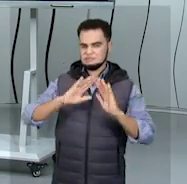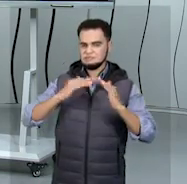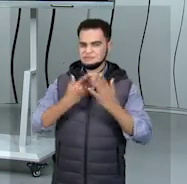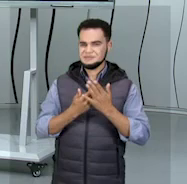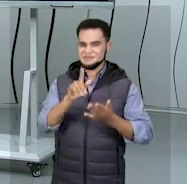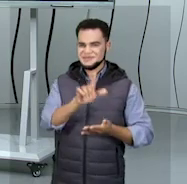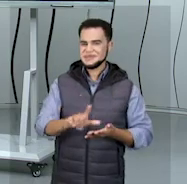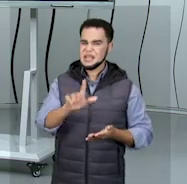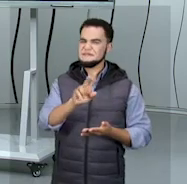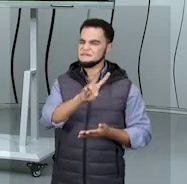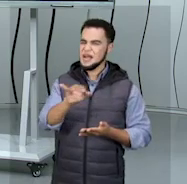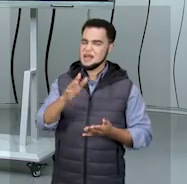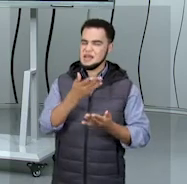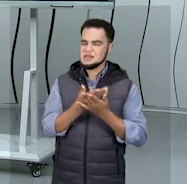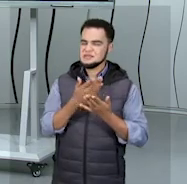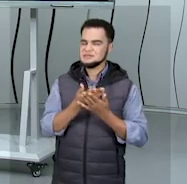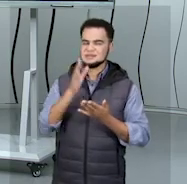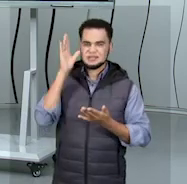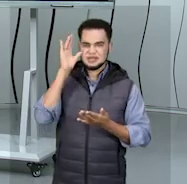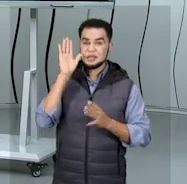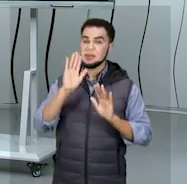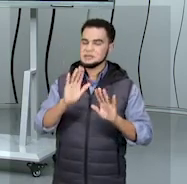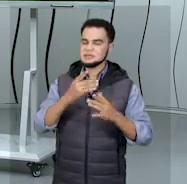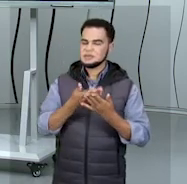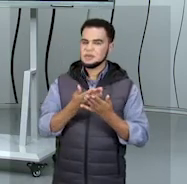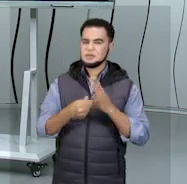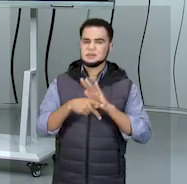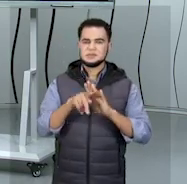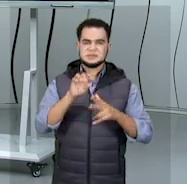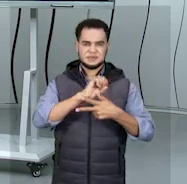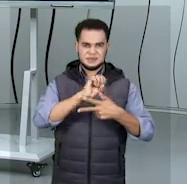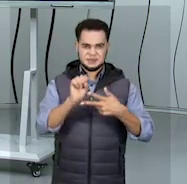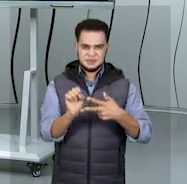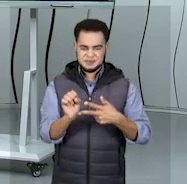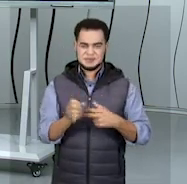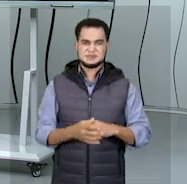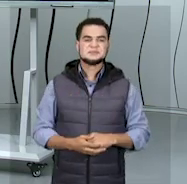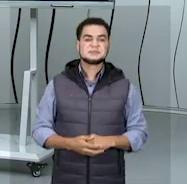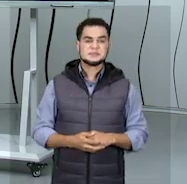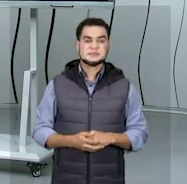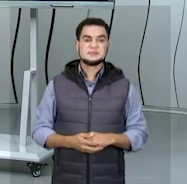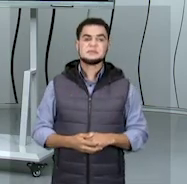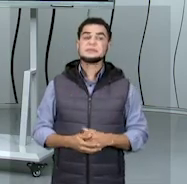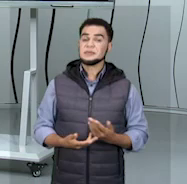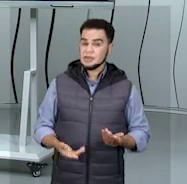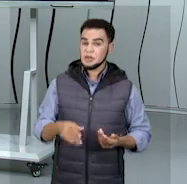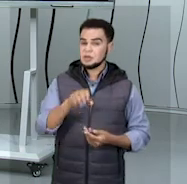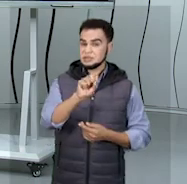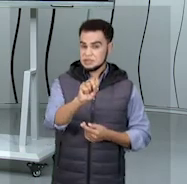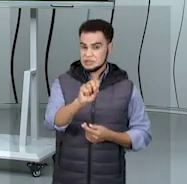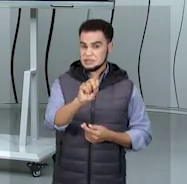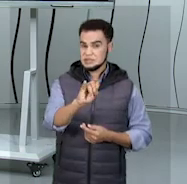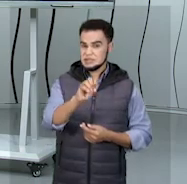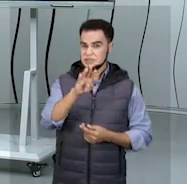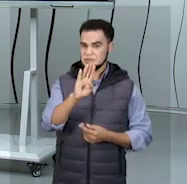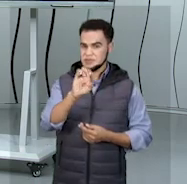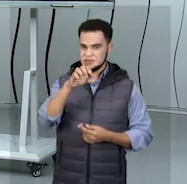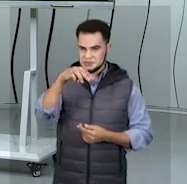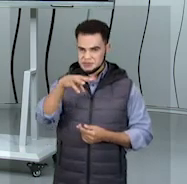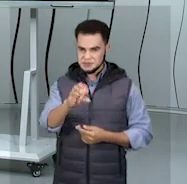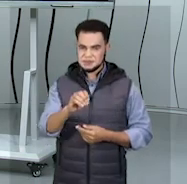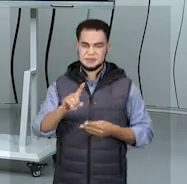mas nas aulas destinadas para o Enem. Então, simbolismo e parnasianismo